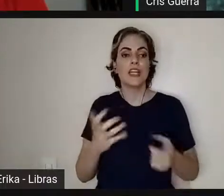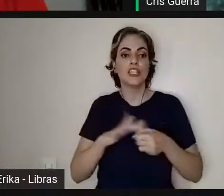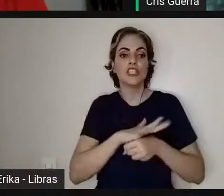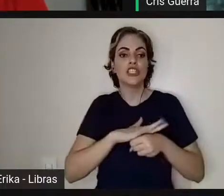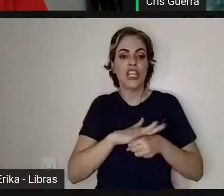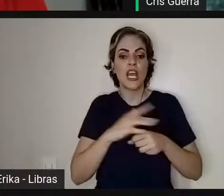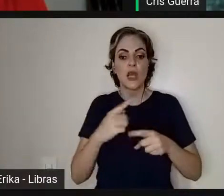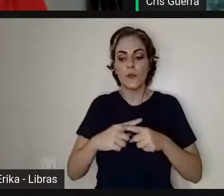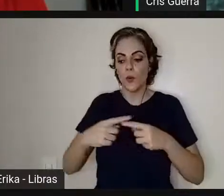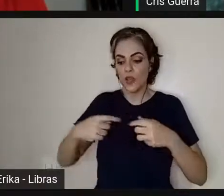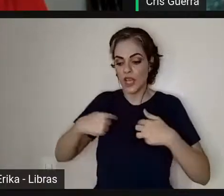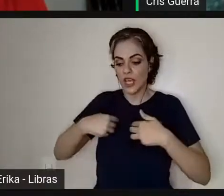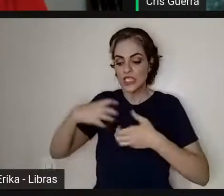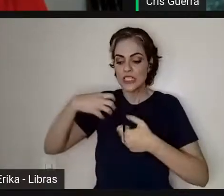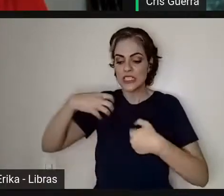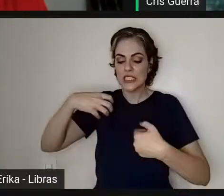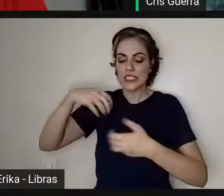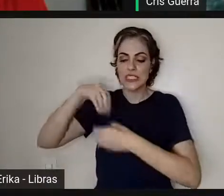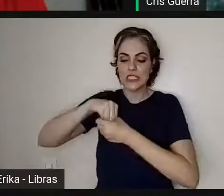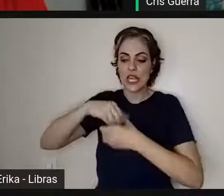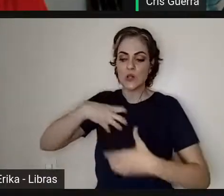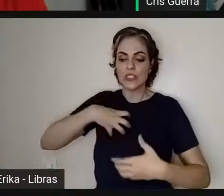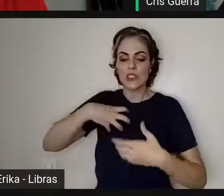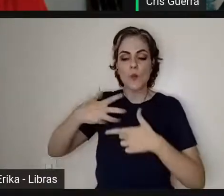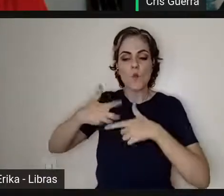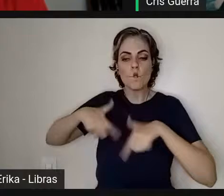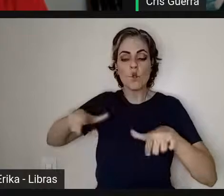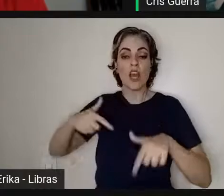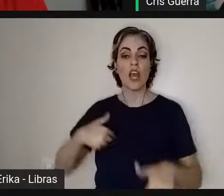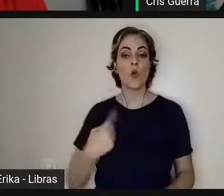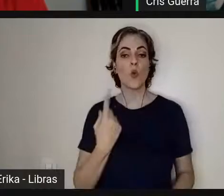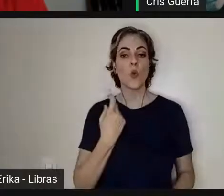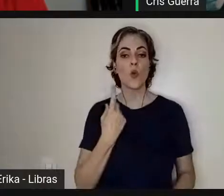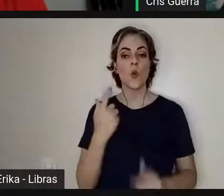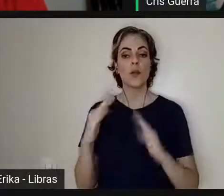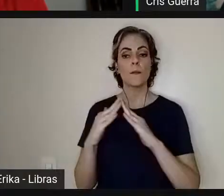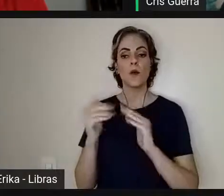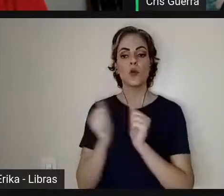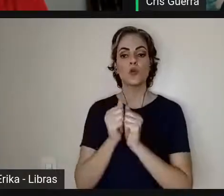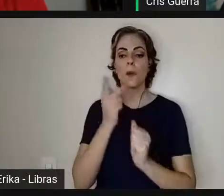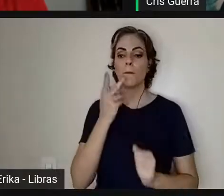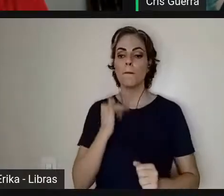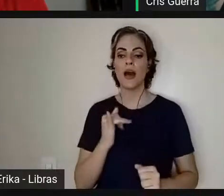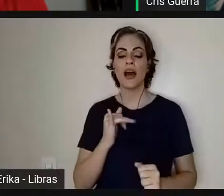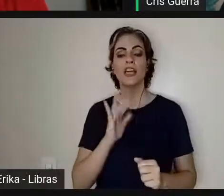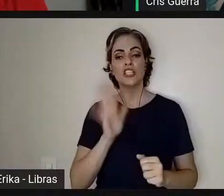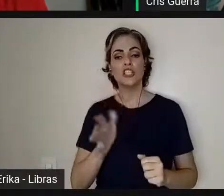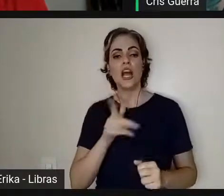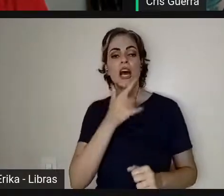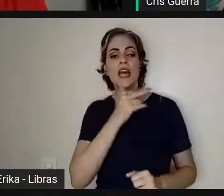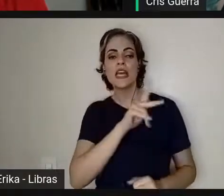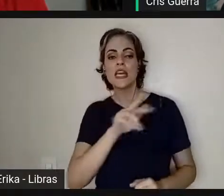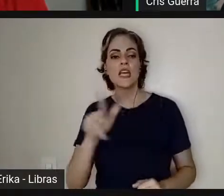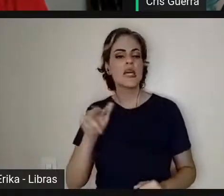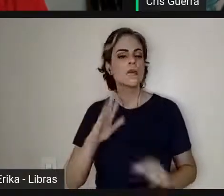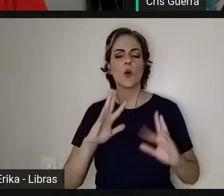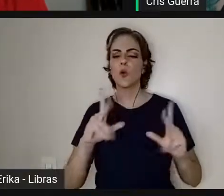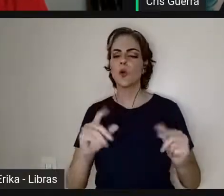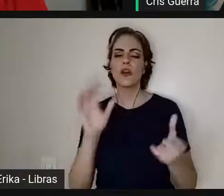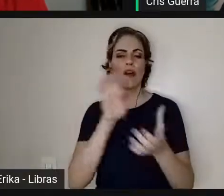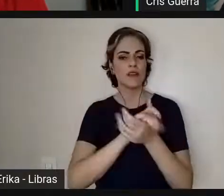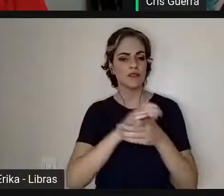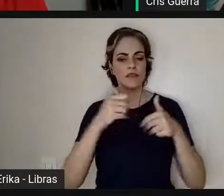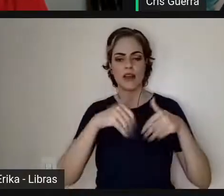ficou. Eu era a única que morava com meu pai, meus irmãos já tinham se casado, e eu tive, por